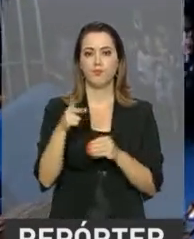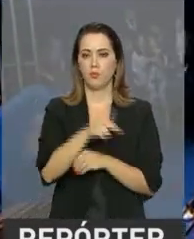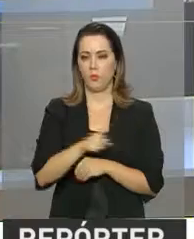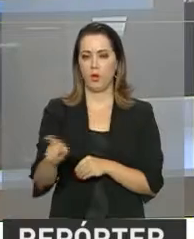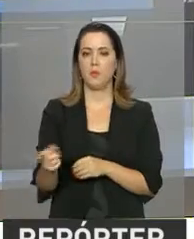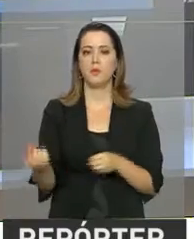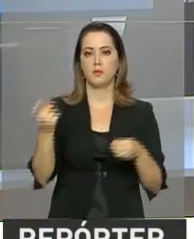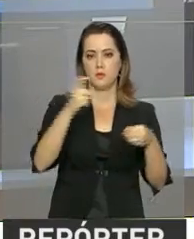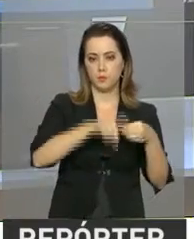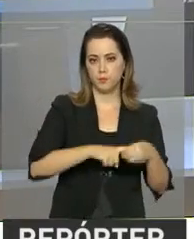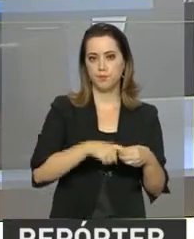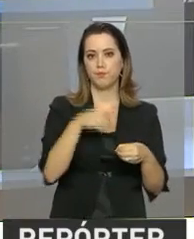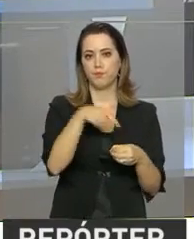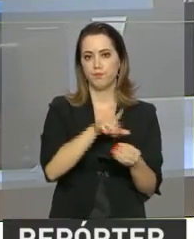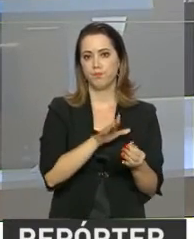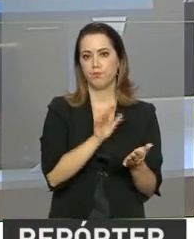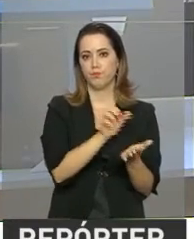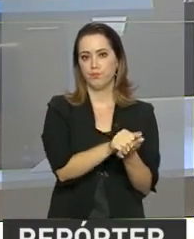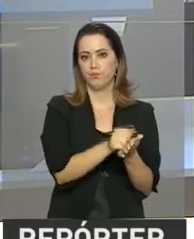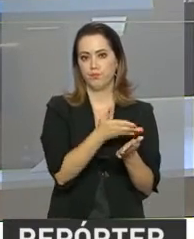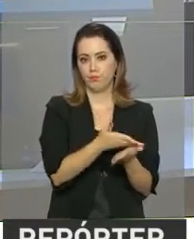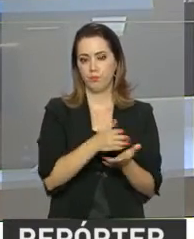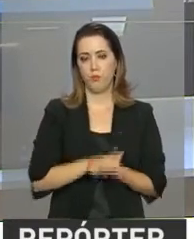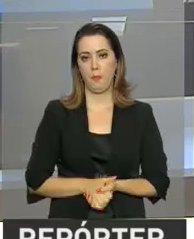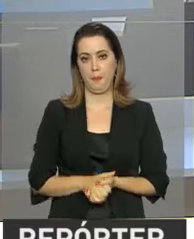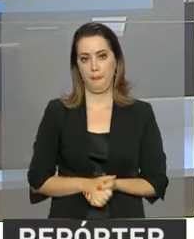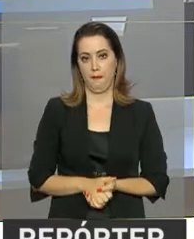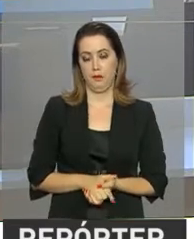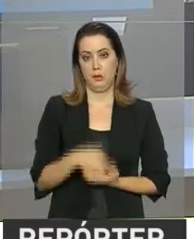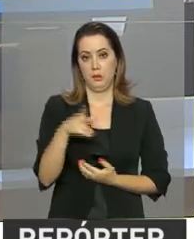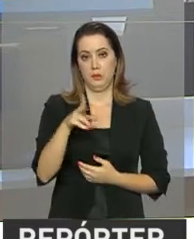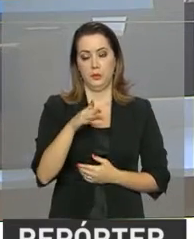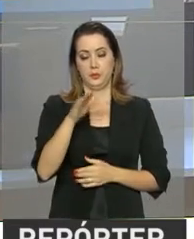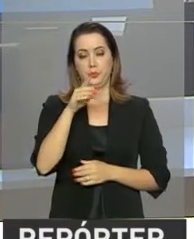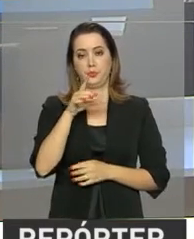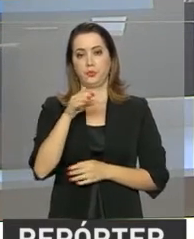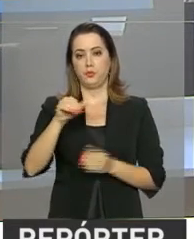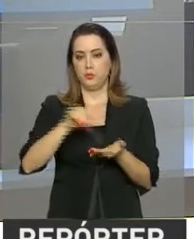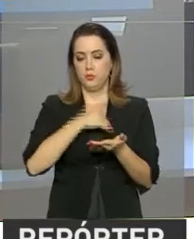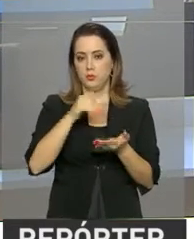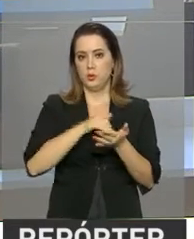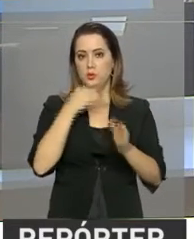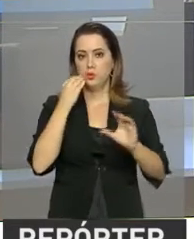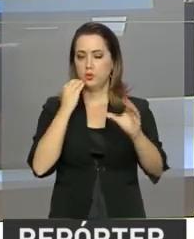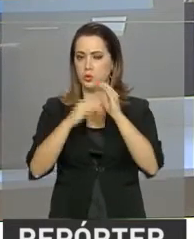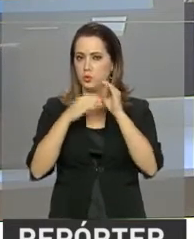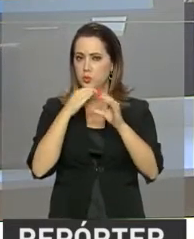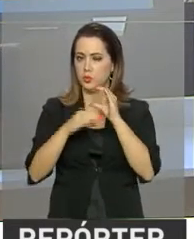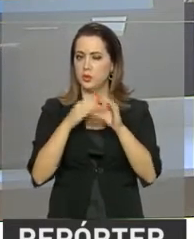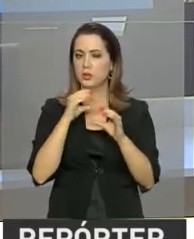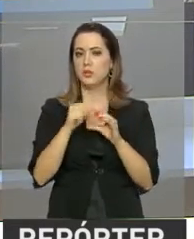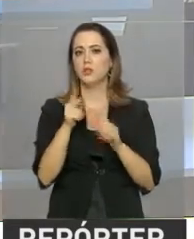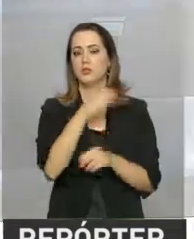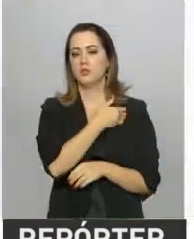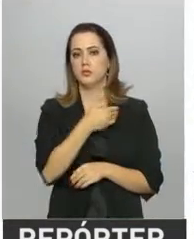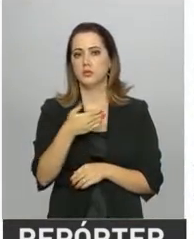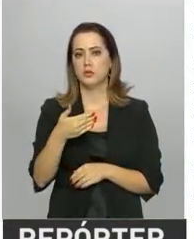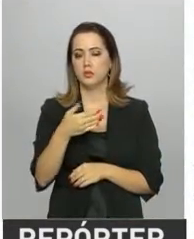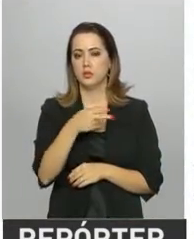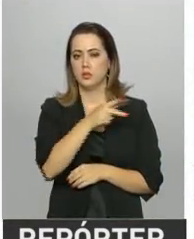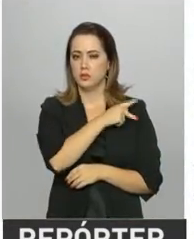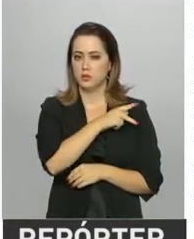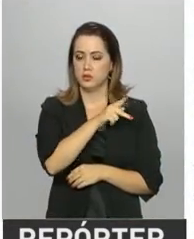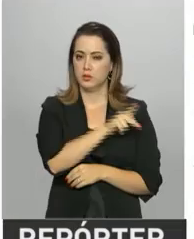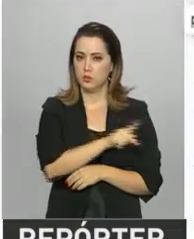cargo. A Secretaria Especial de Comunicação Social da Presidência da República afirmou em nota que o debate no